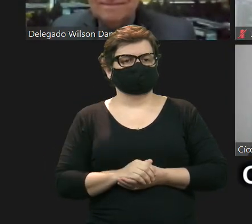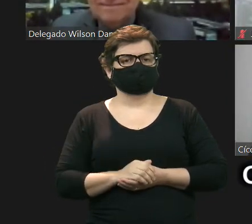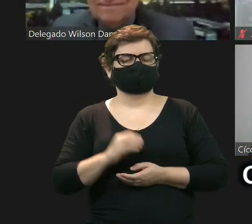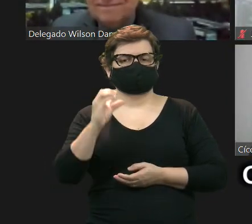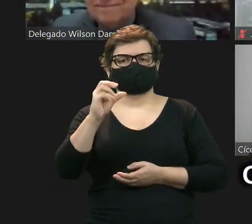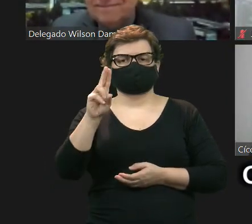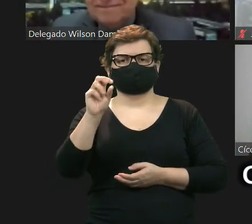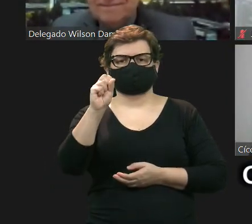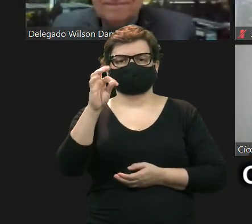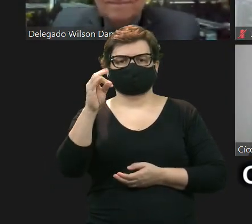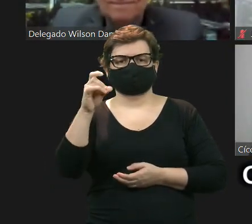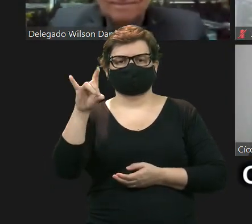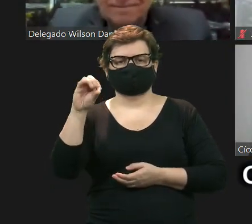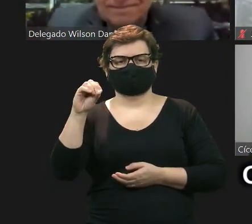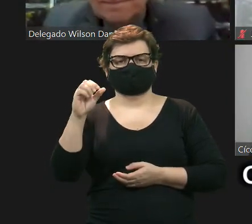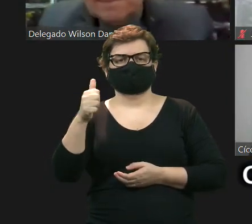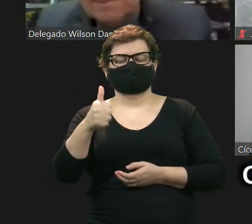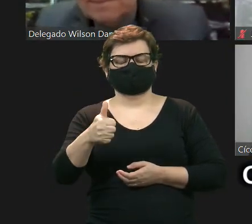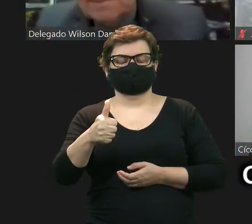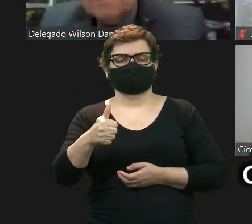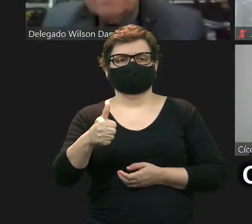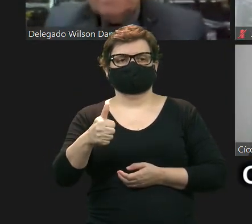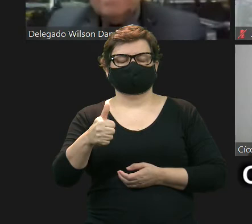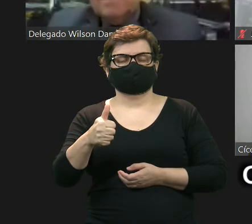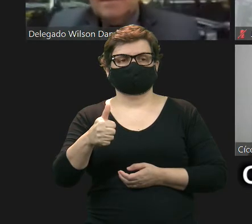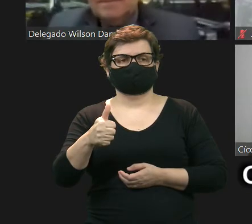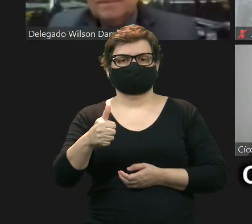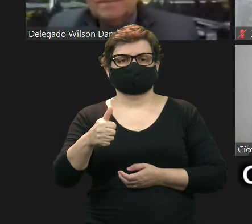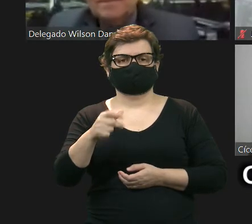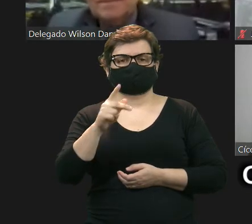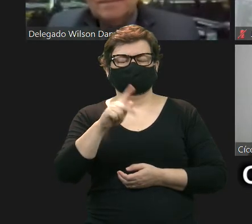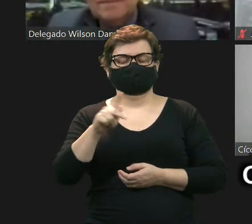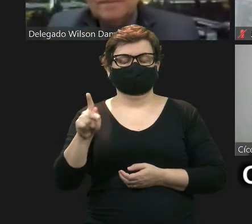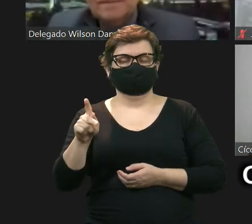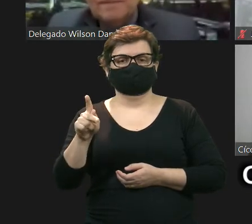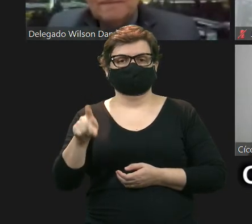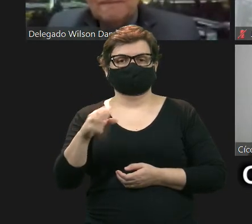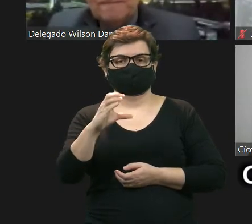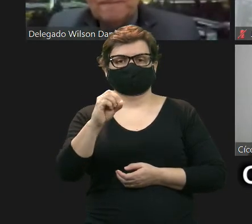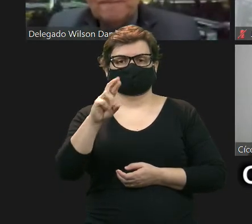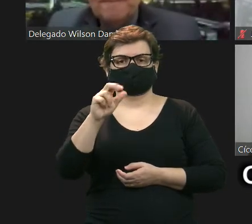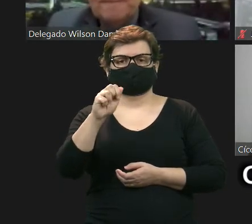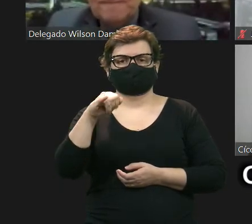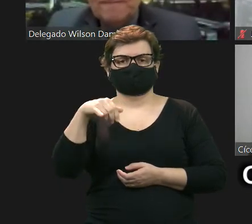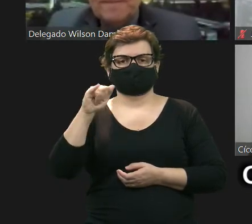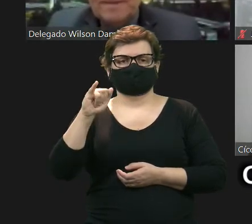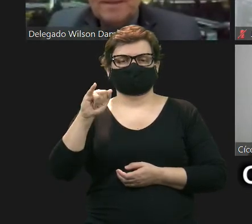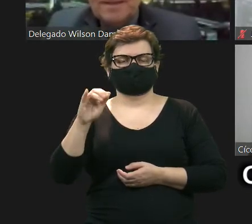Marcos Custódio. Sim. Requerimento, manda para vereador mim. Professor Mário Coraine. Sim.